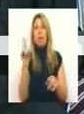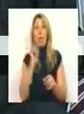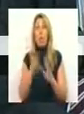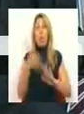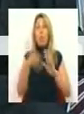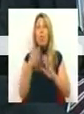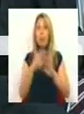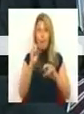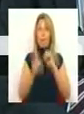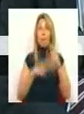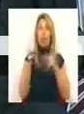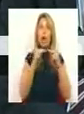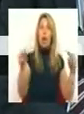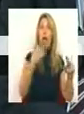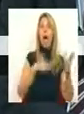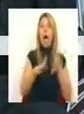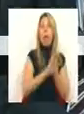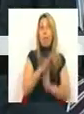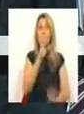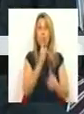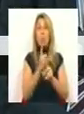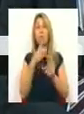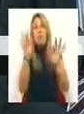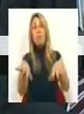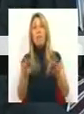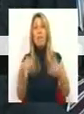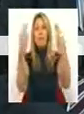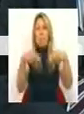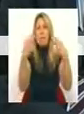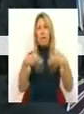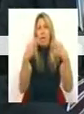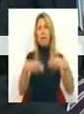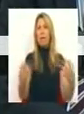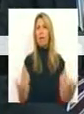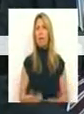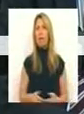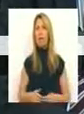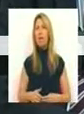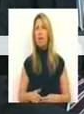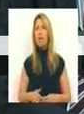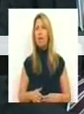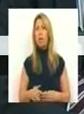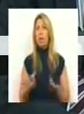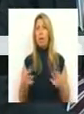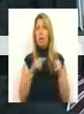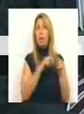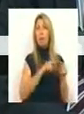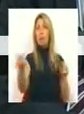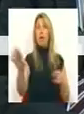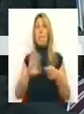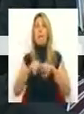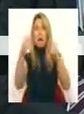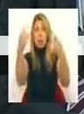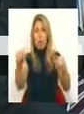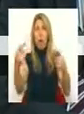da linha para se eliminar estas passagens de nível, a supressão, e que ao longo do Conselho de Barcelos atravessa várias